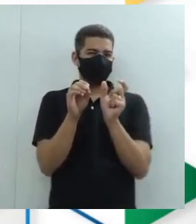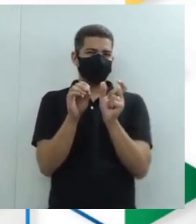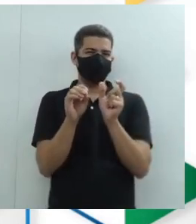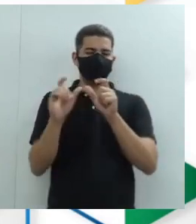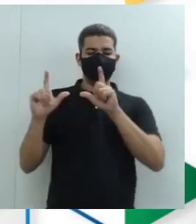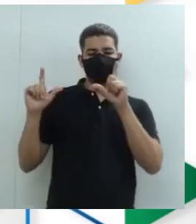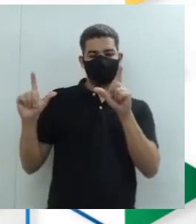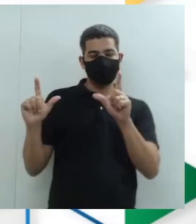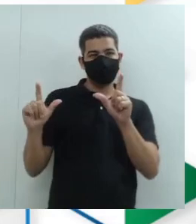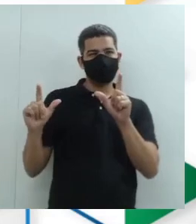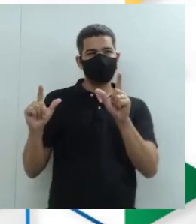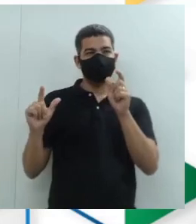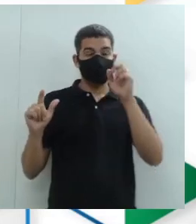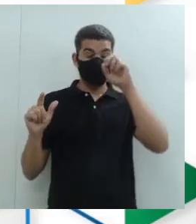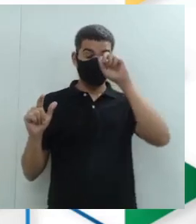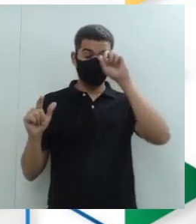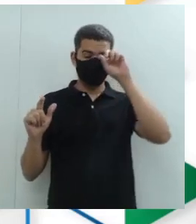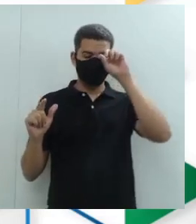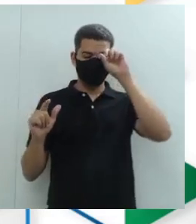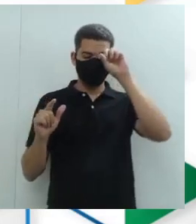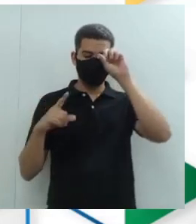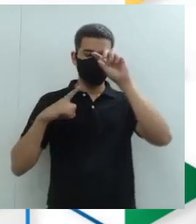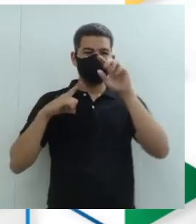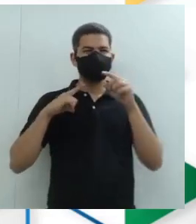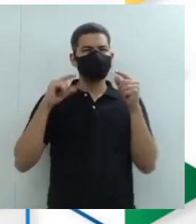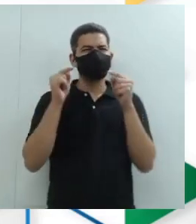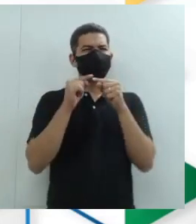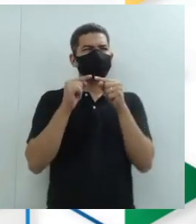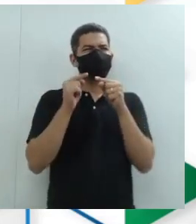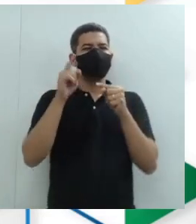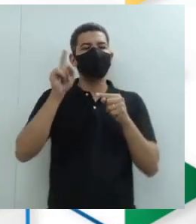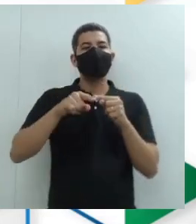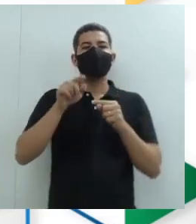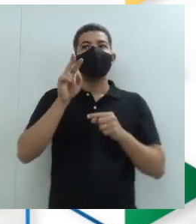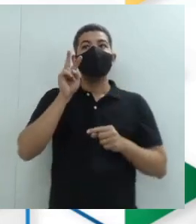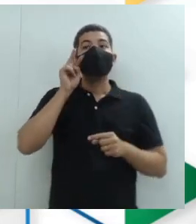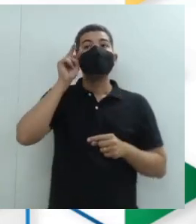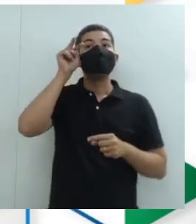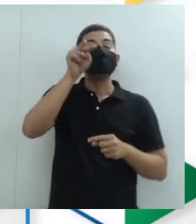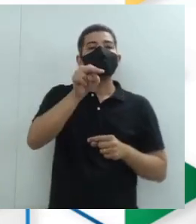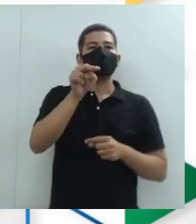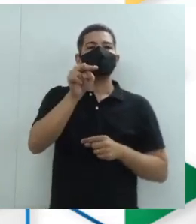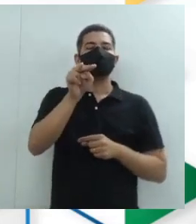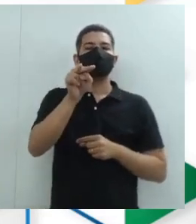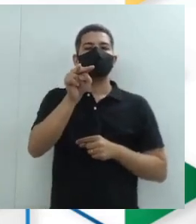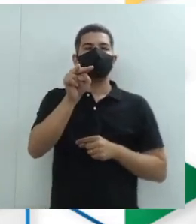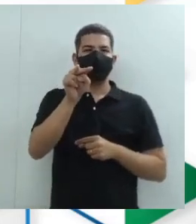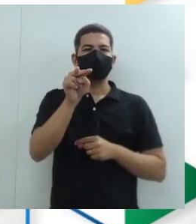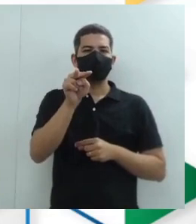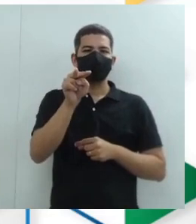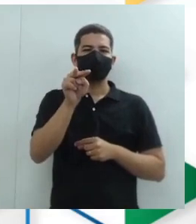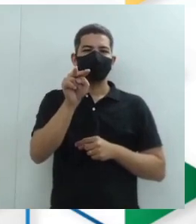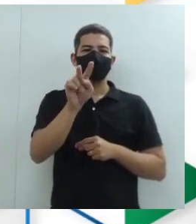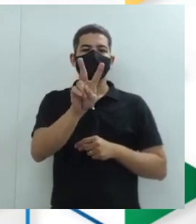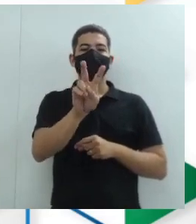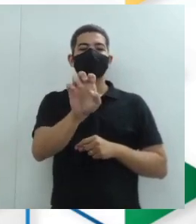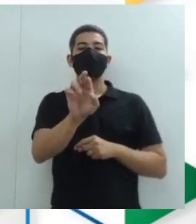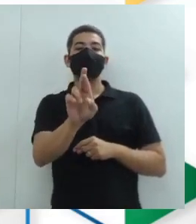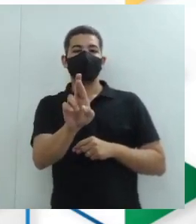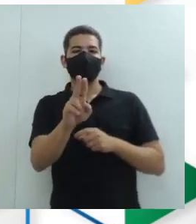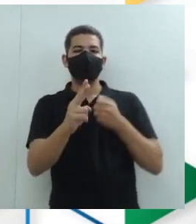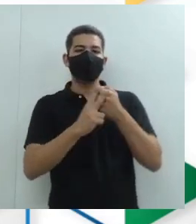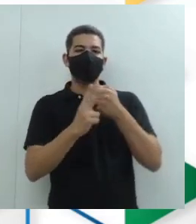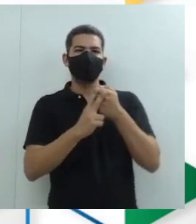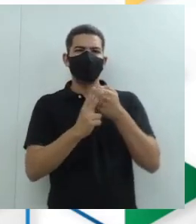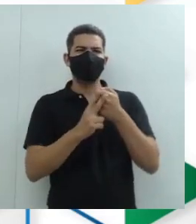do jeito que está na placa, se refere ao verbo ver, né? Ao verbo enxergar. O menino está dizendo que ele